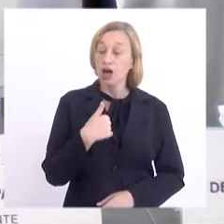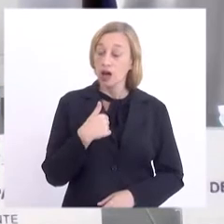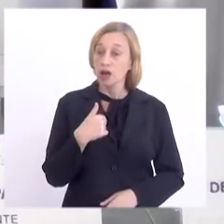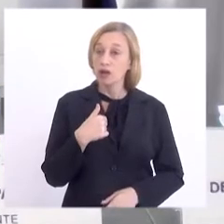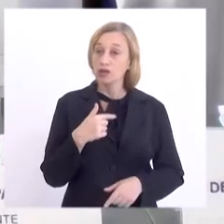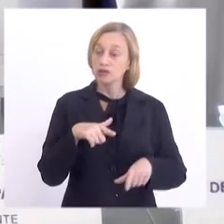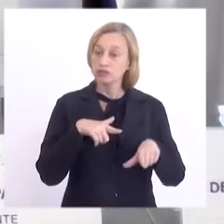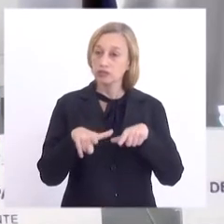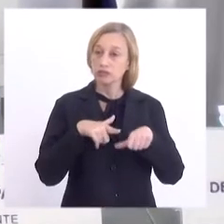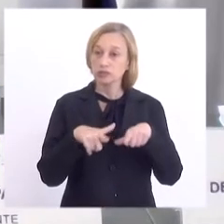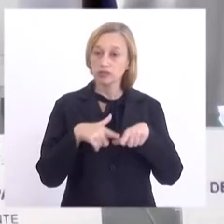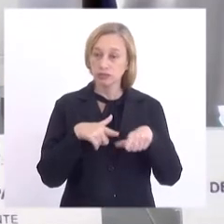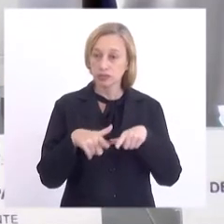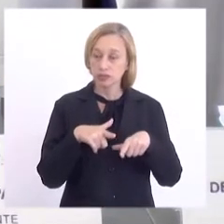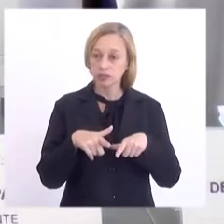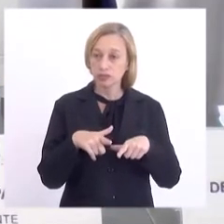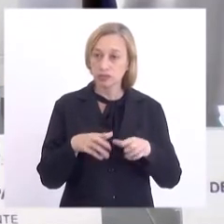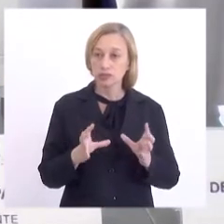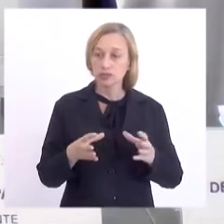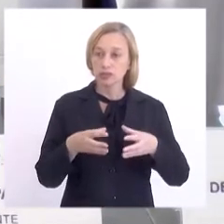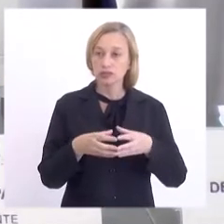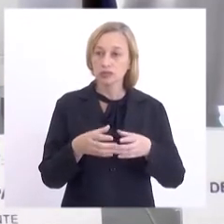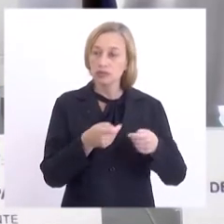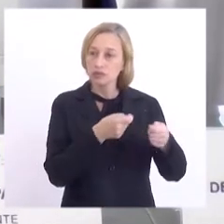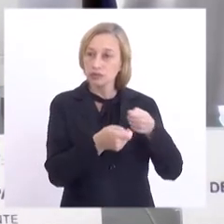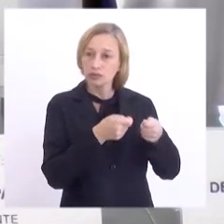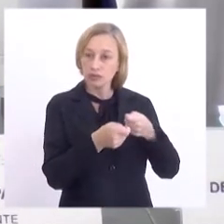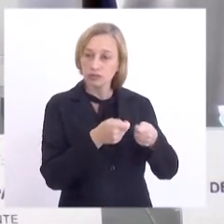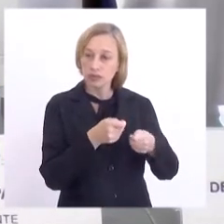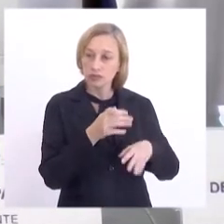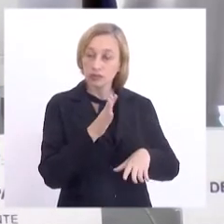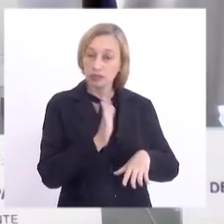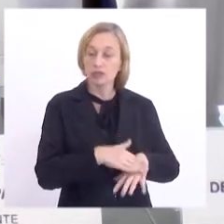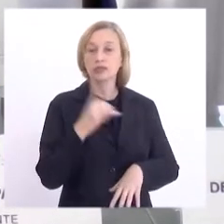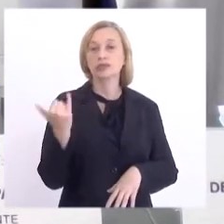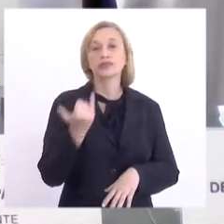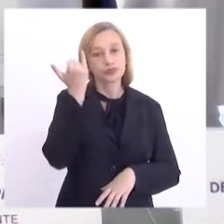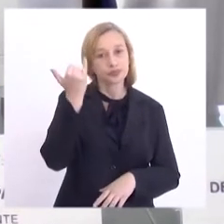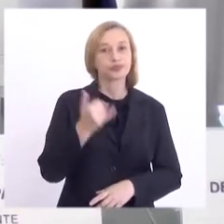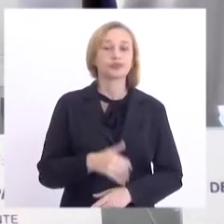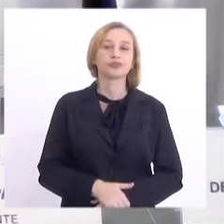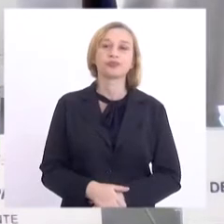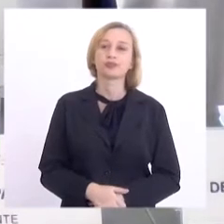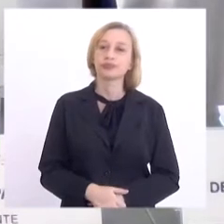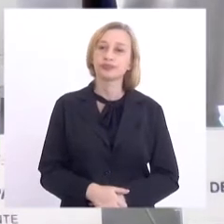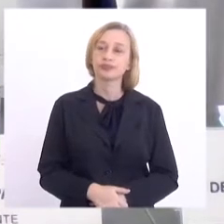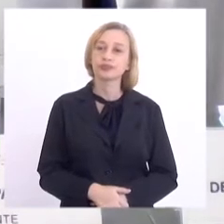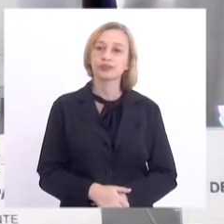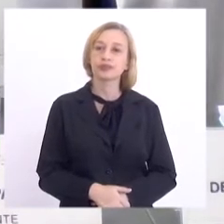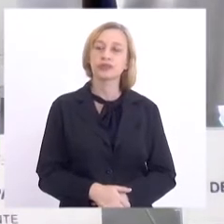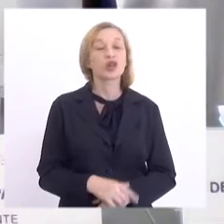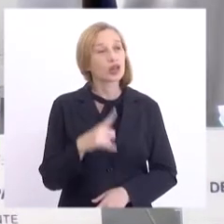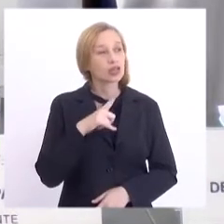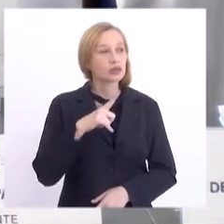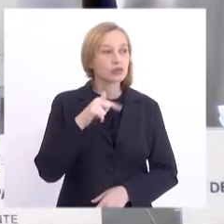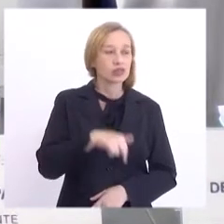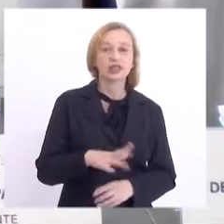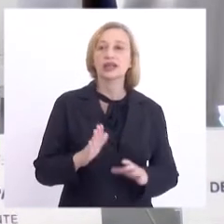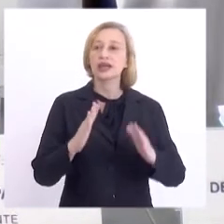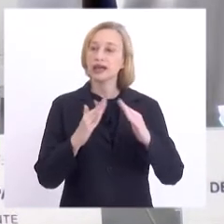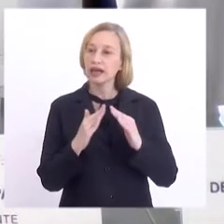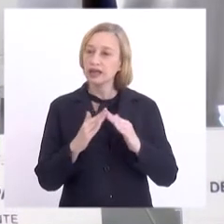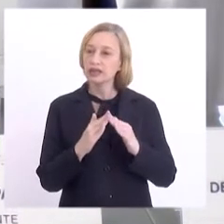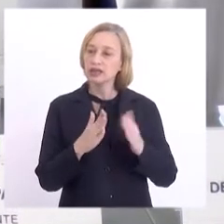eu trabalho preventivo da Controladoria seria muito importante nós temos aqui na